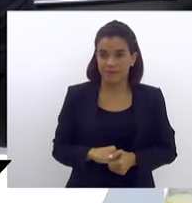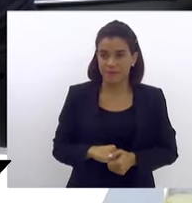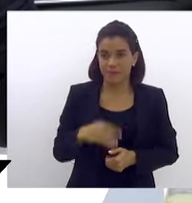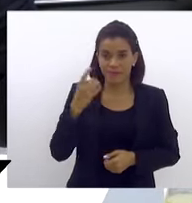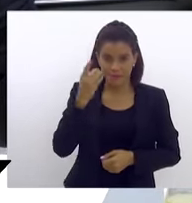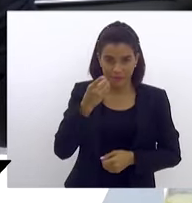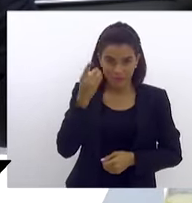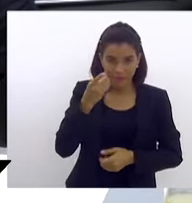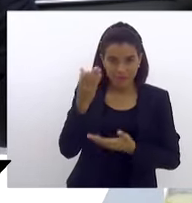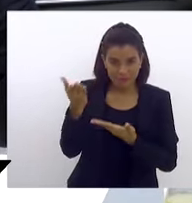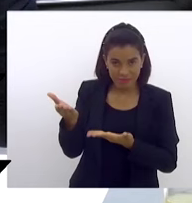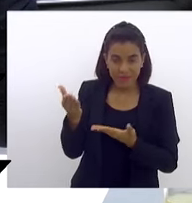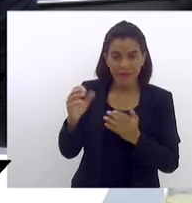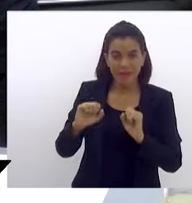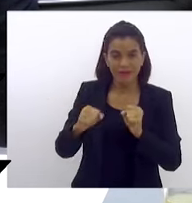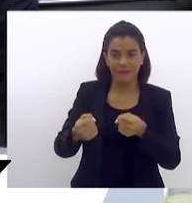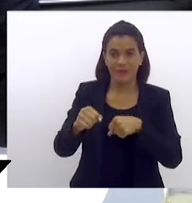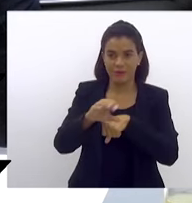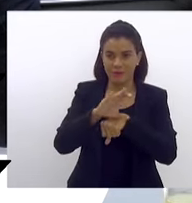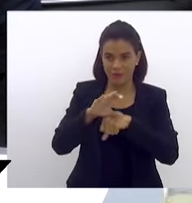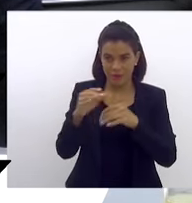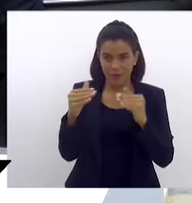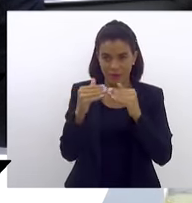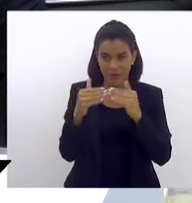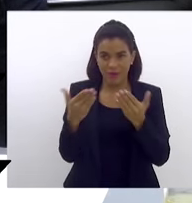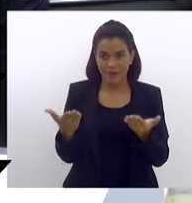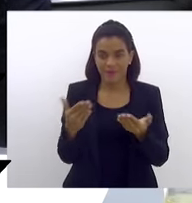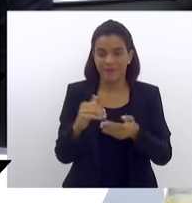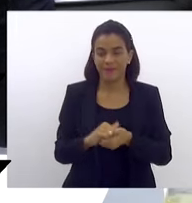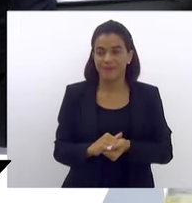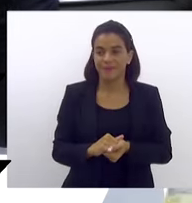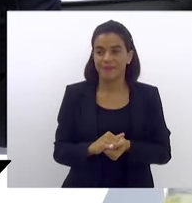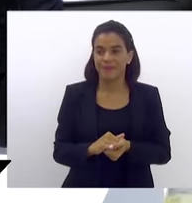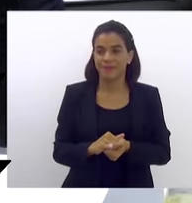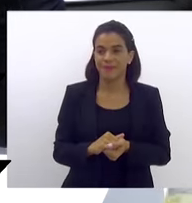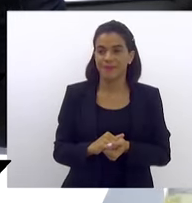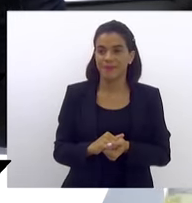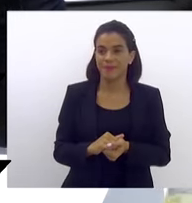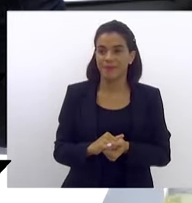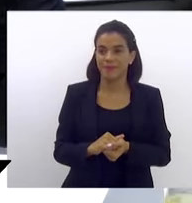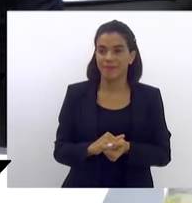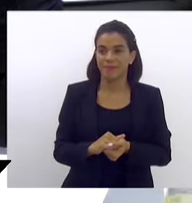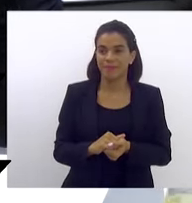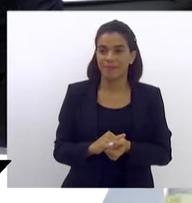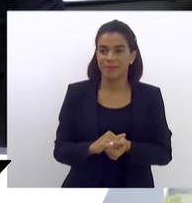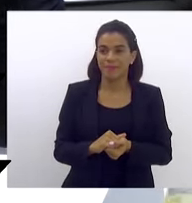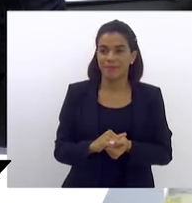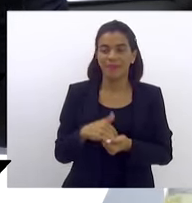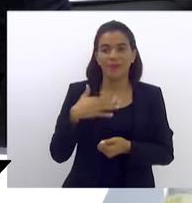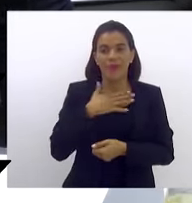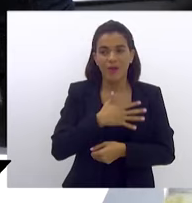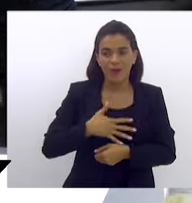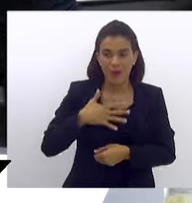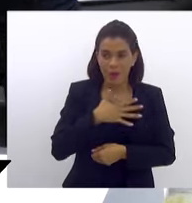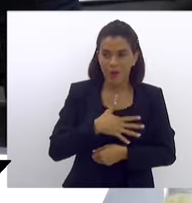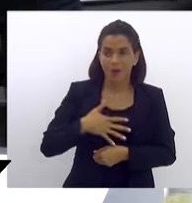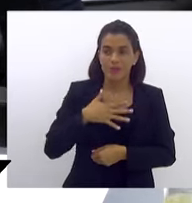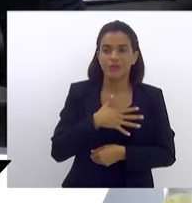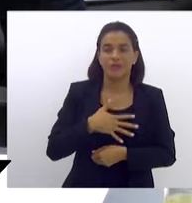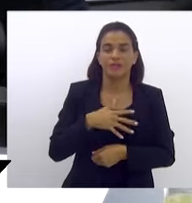constitucionalista concorda comigo concordo senhor presidente eh gostaria de